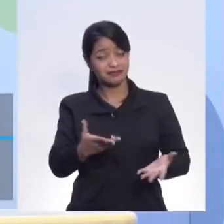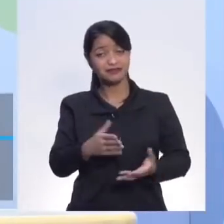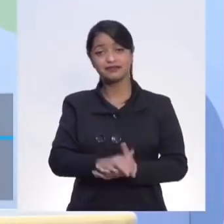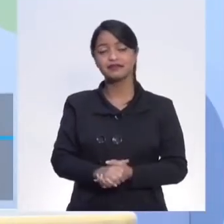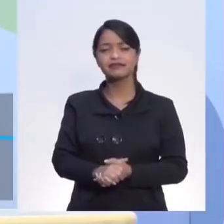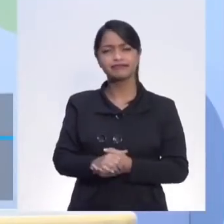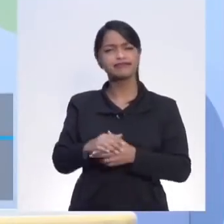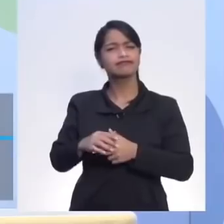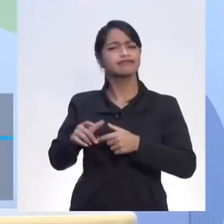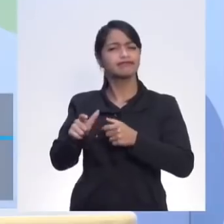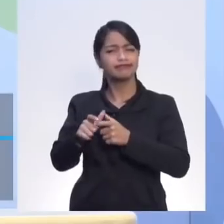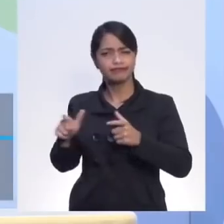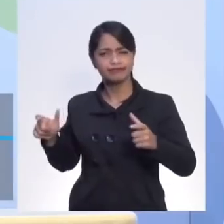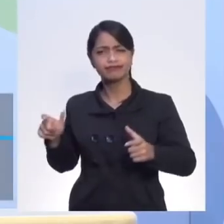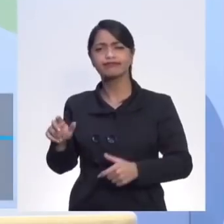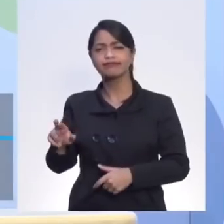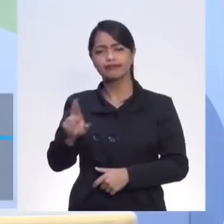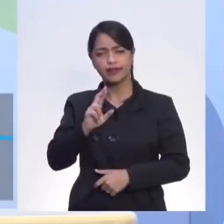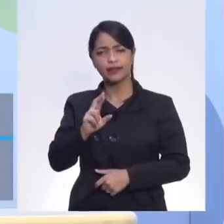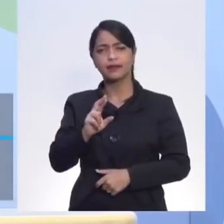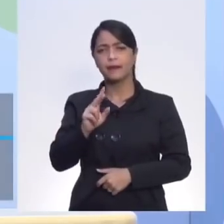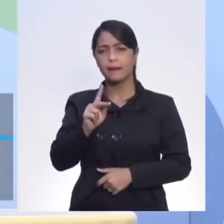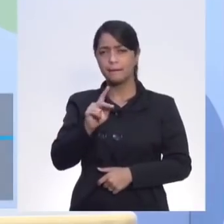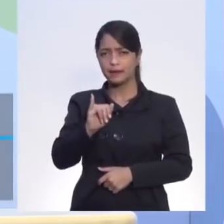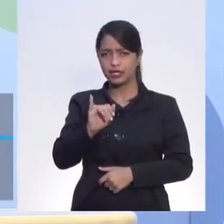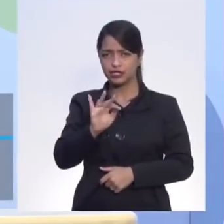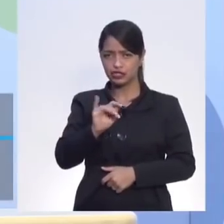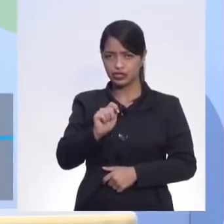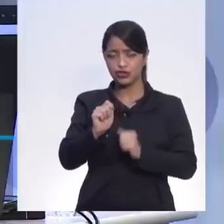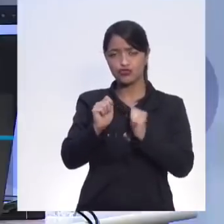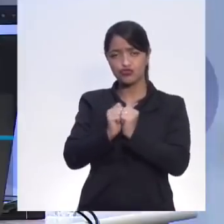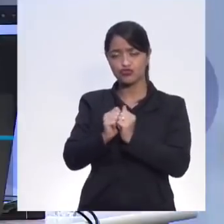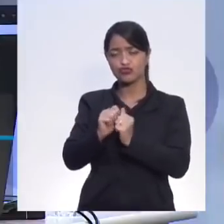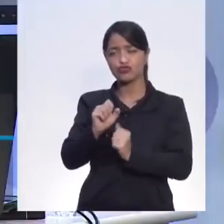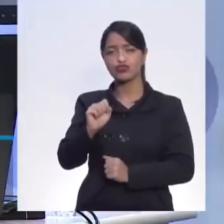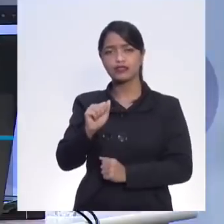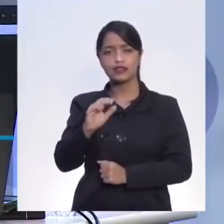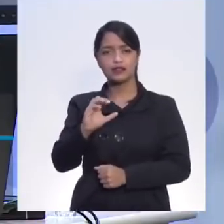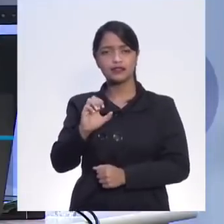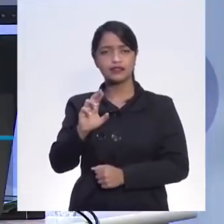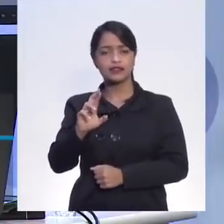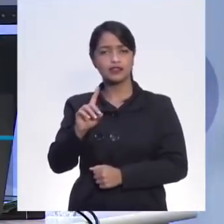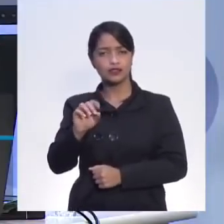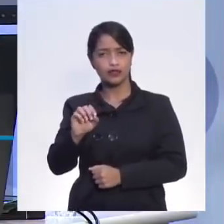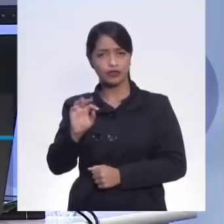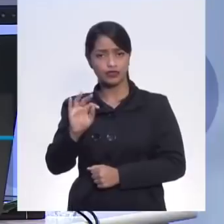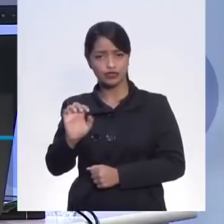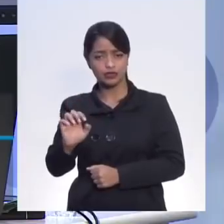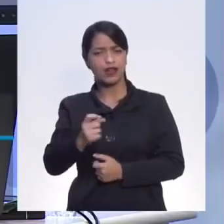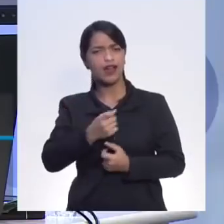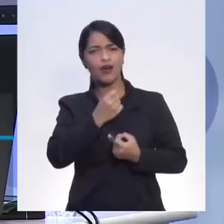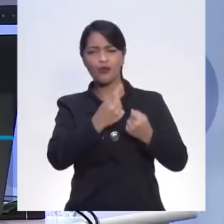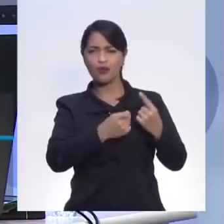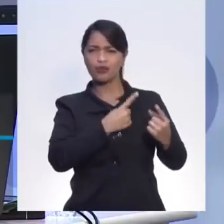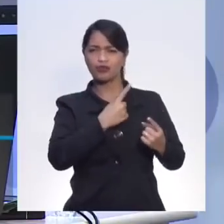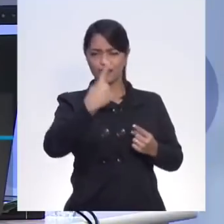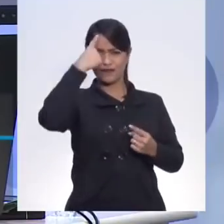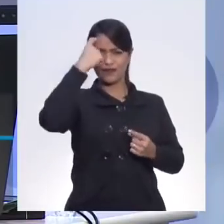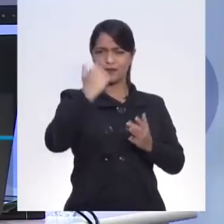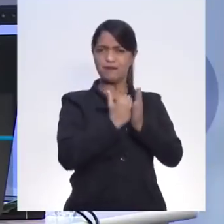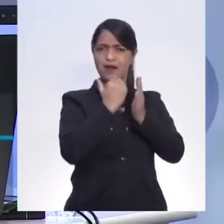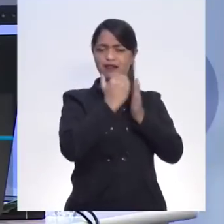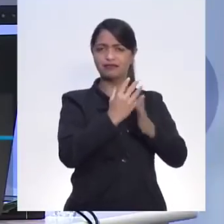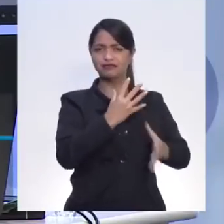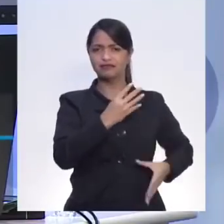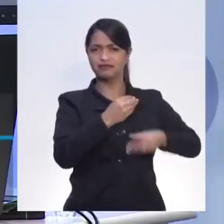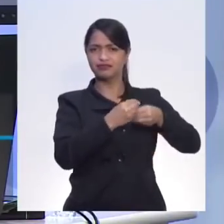então, junto a Pitya, os sacerdotes. E teve gente que acrescentou um personagem aqui na história. Eu acho que foi a hora